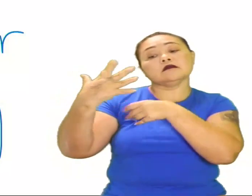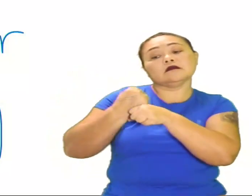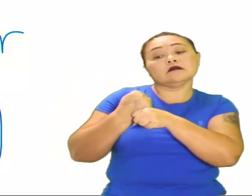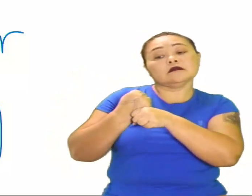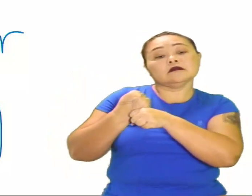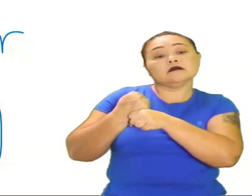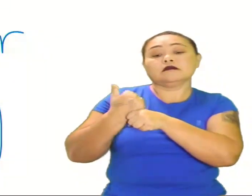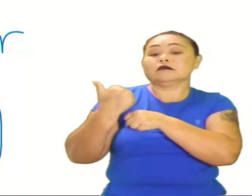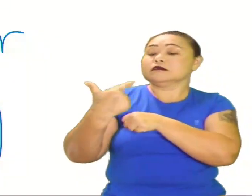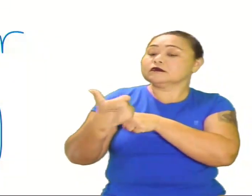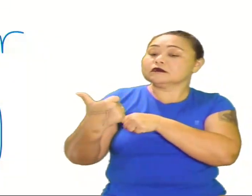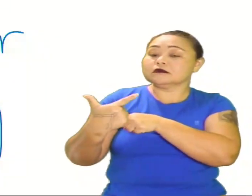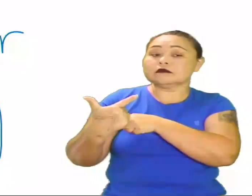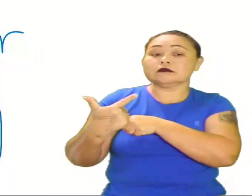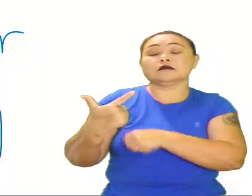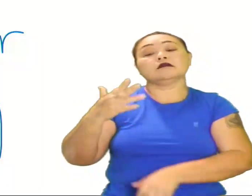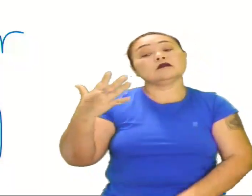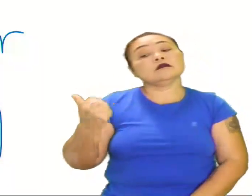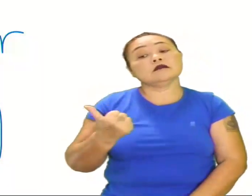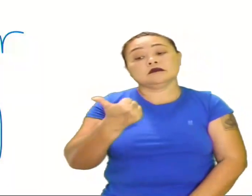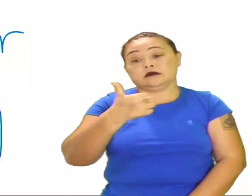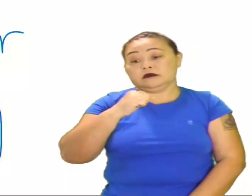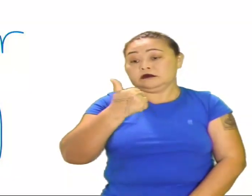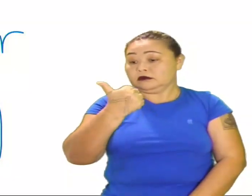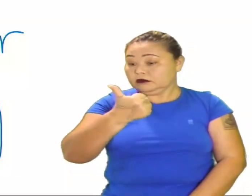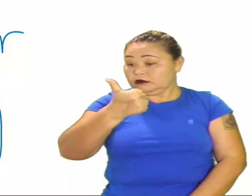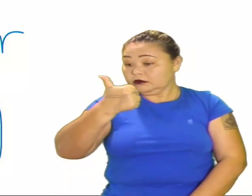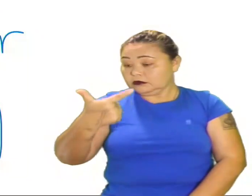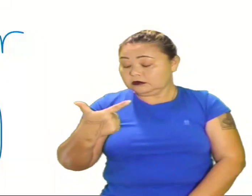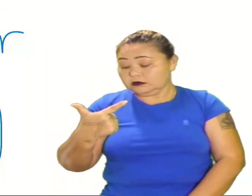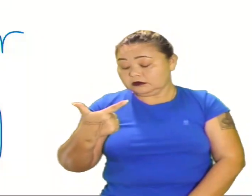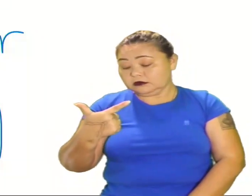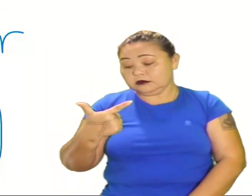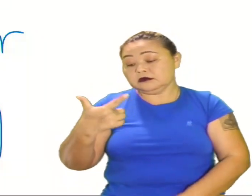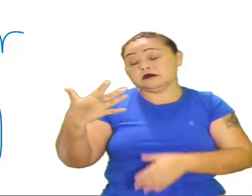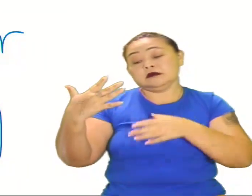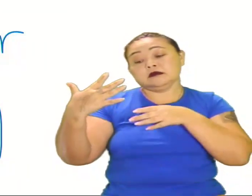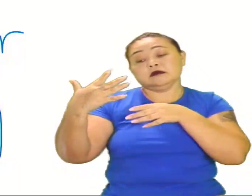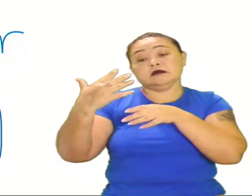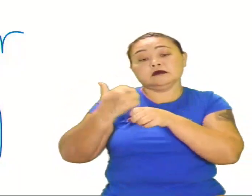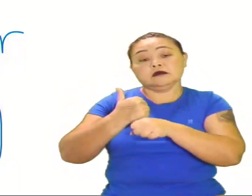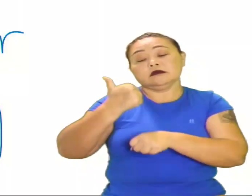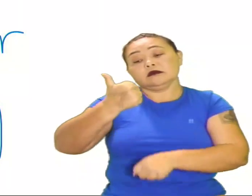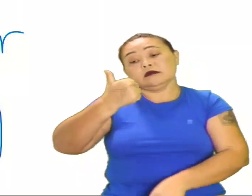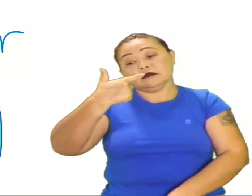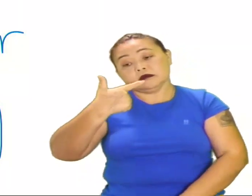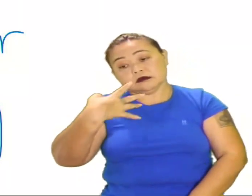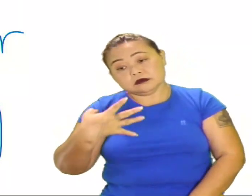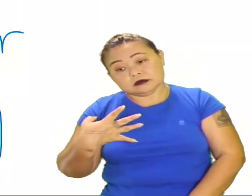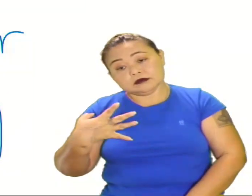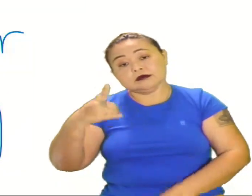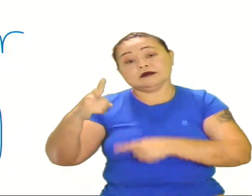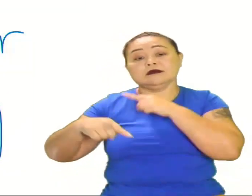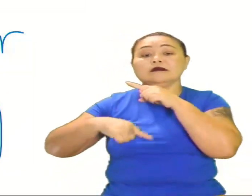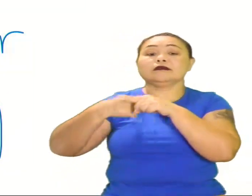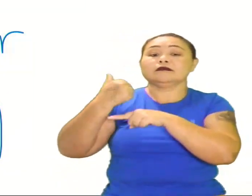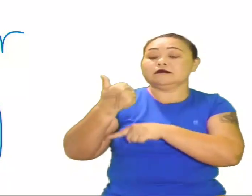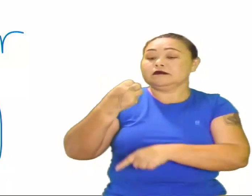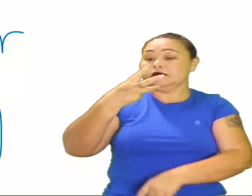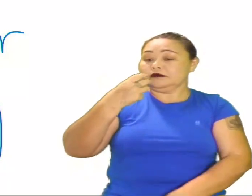somando 12. Então 100 mais 12... 112. 124, aí vai os múltiplos de 12,